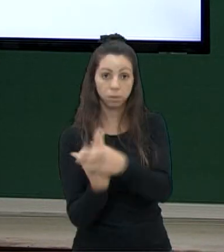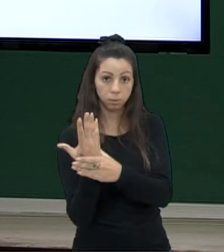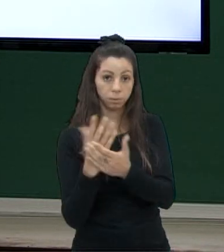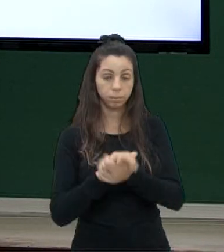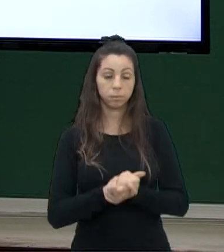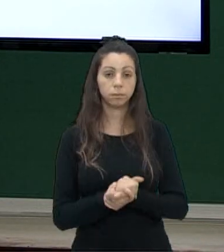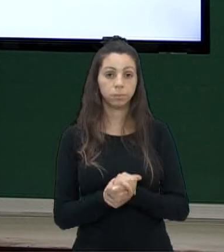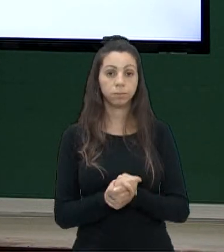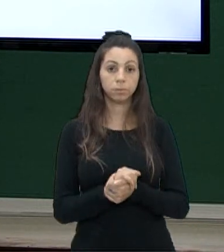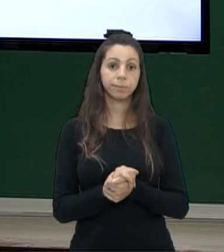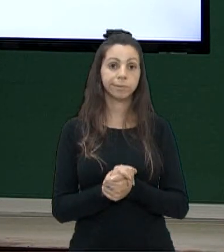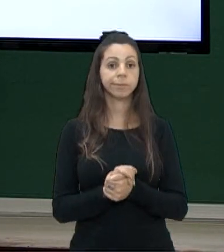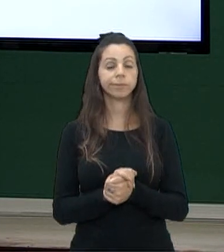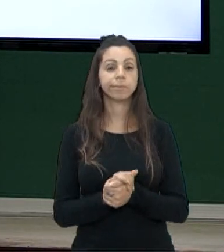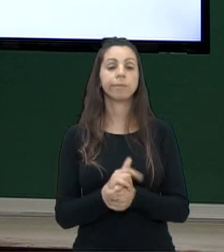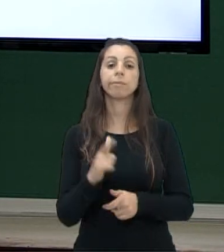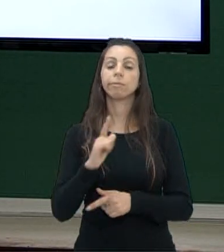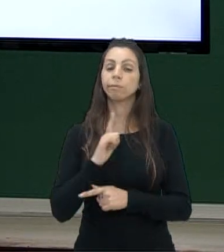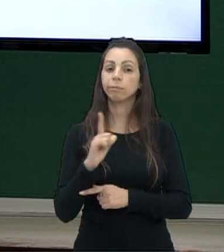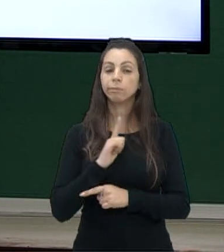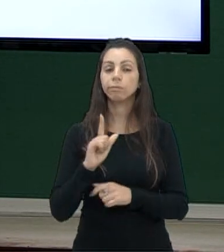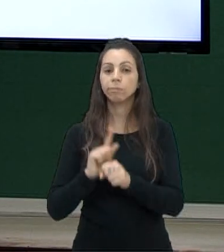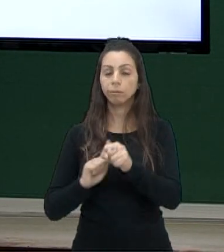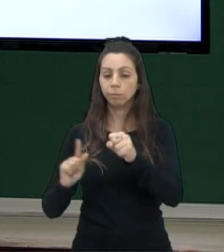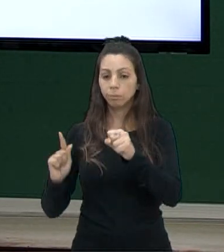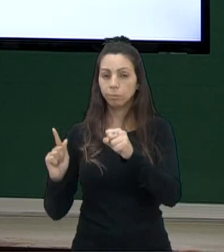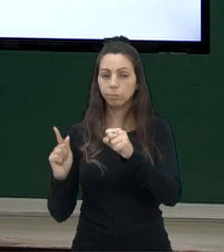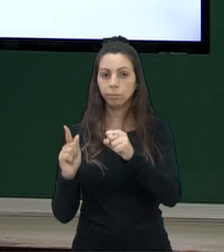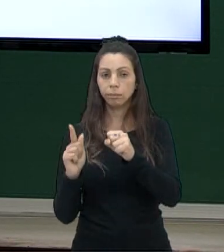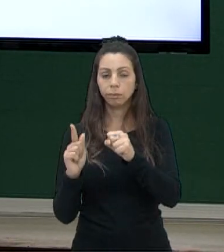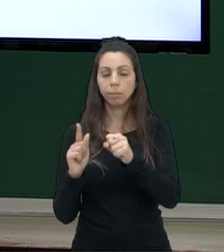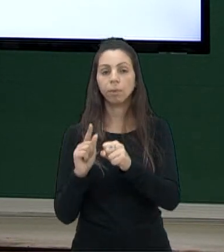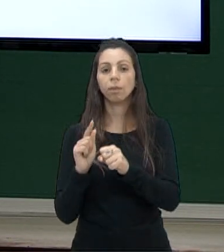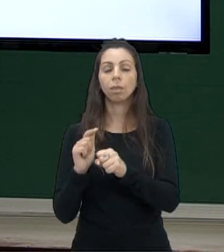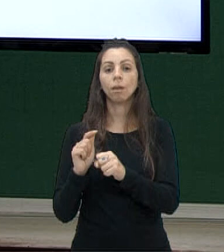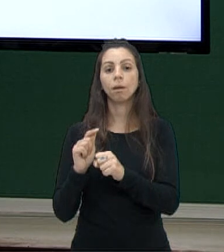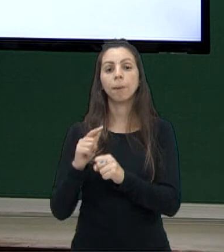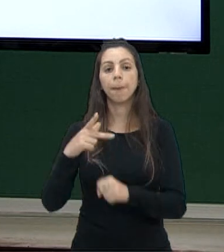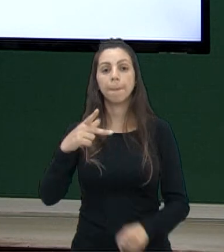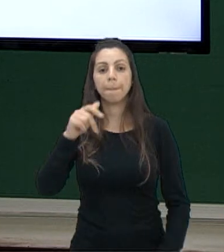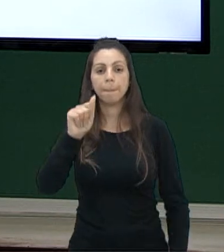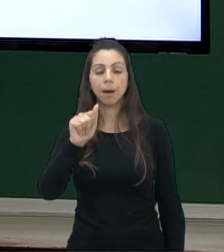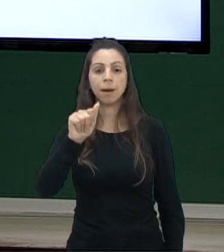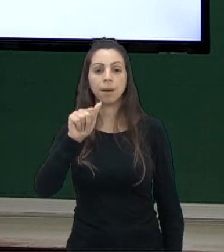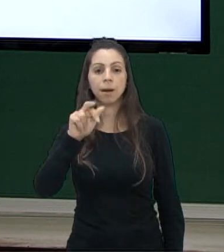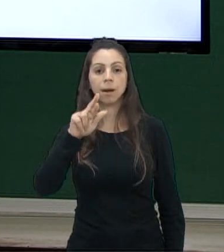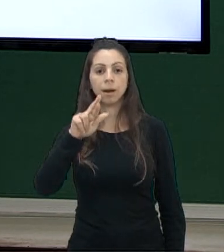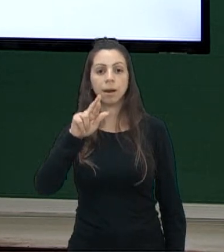mais que a gente tenha visto ali a bacia sedimentar do Parnaíba, que coincidentemente